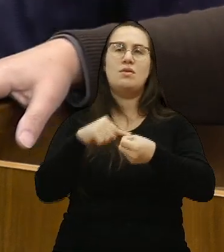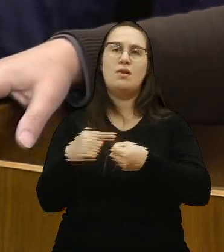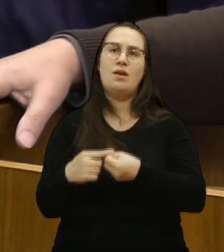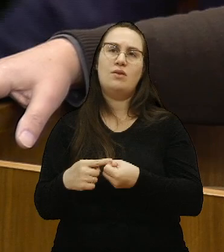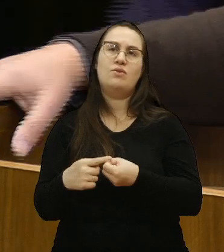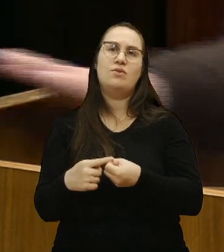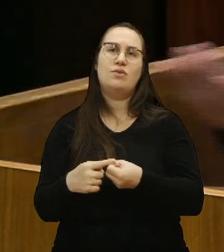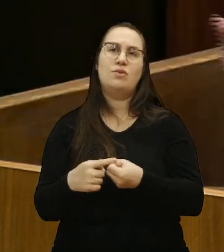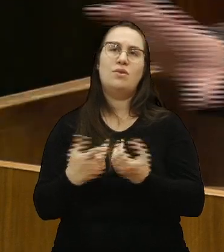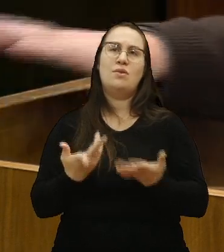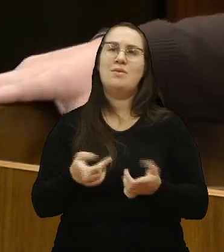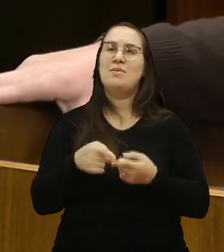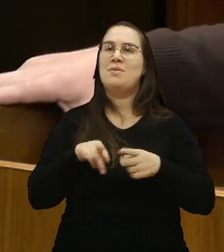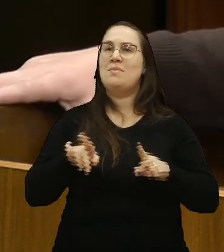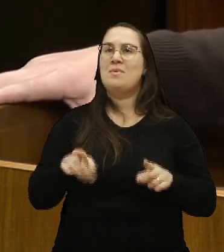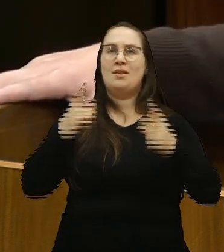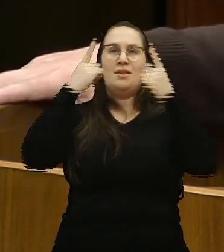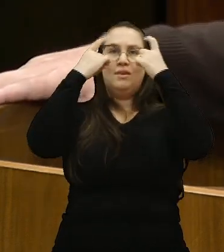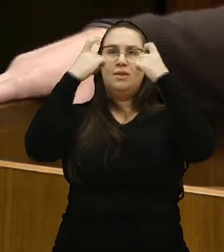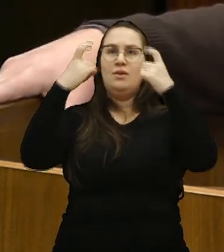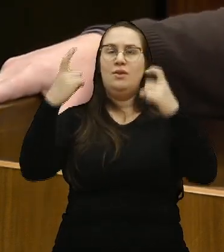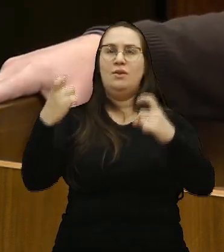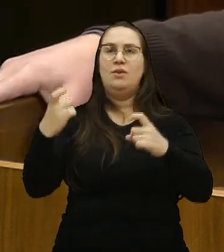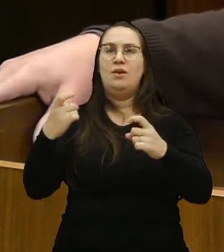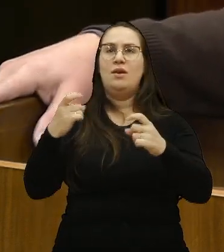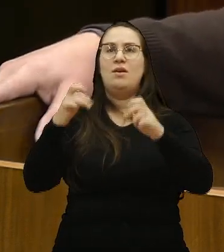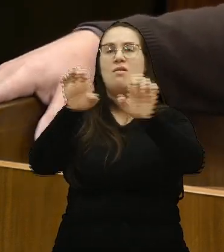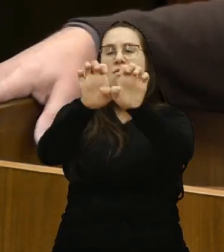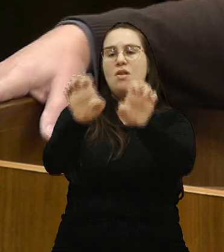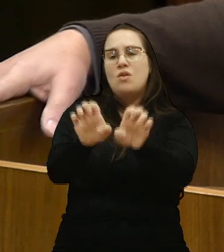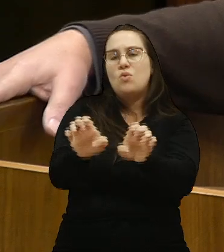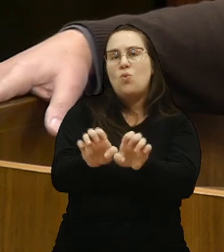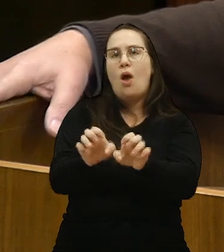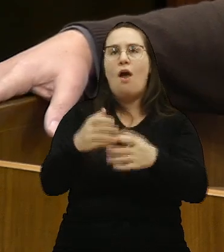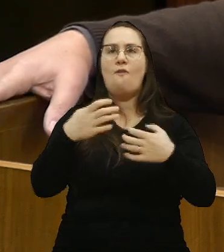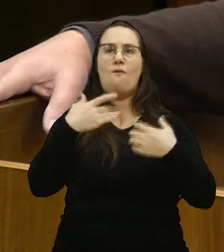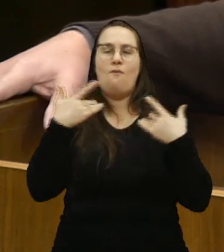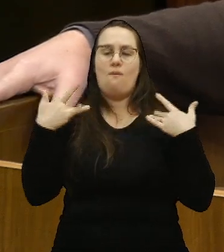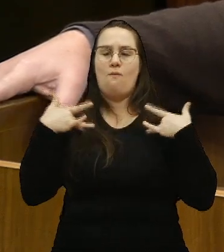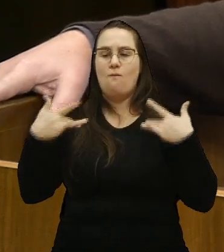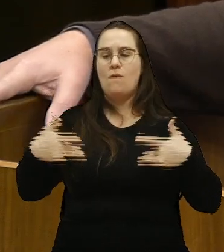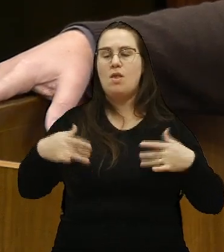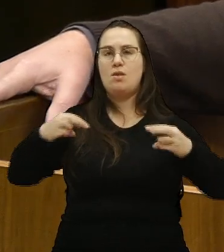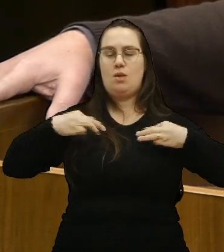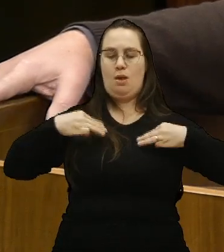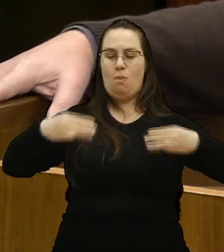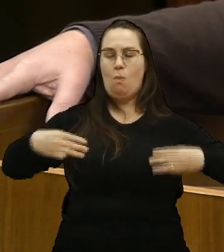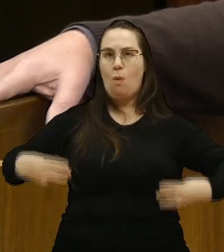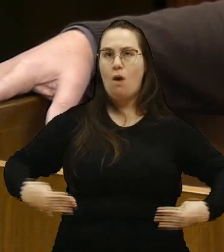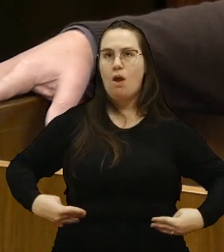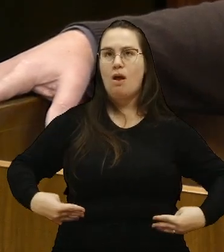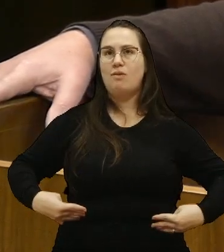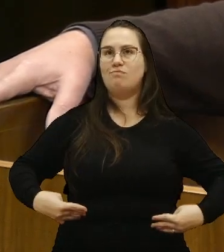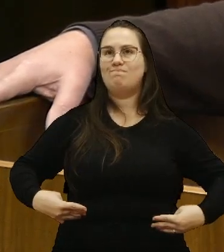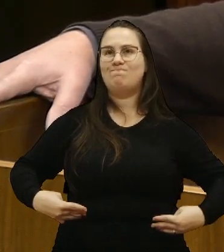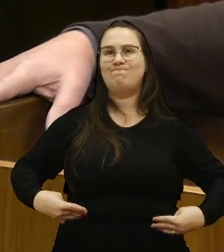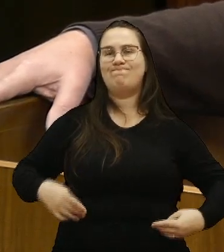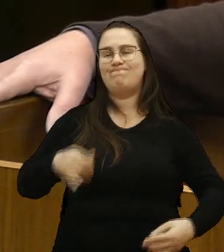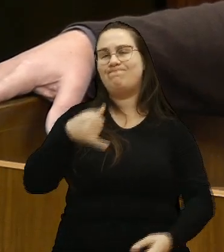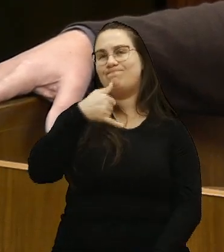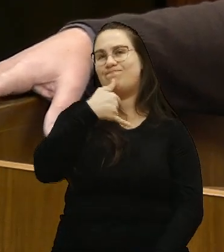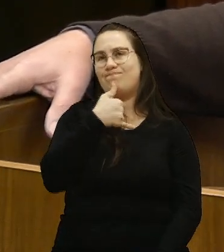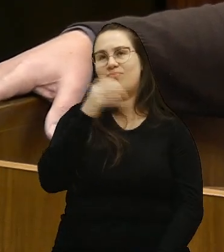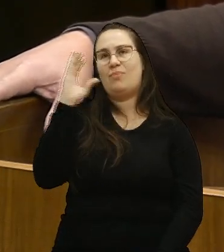enfim. Mas essa violência, tanto estrutural como física, como moral, infelizmente